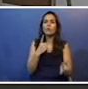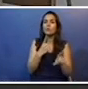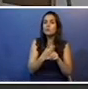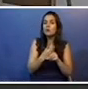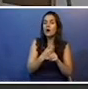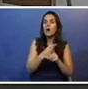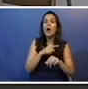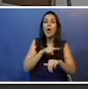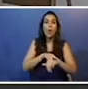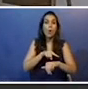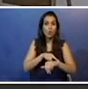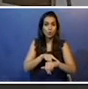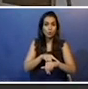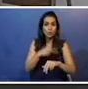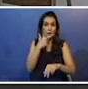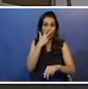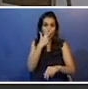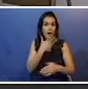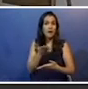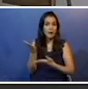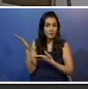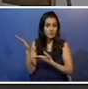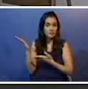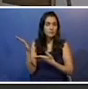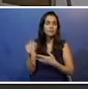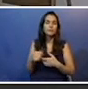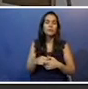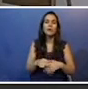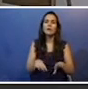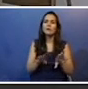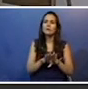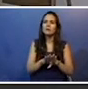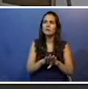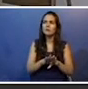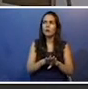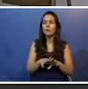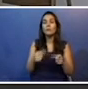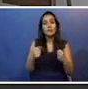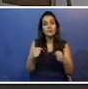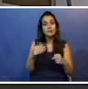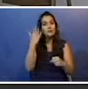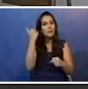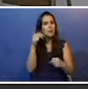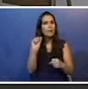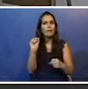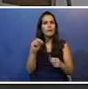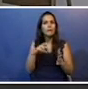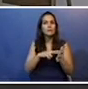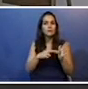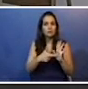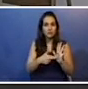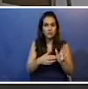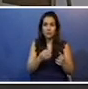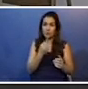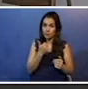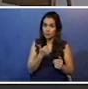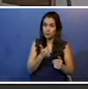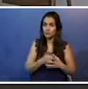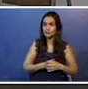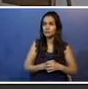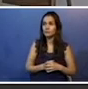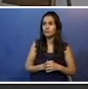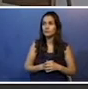aparecem com essa numeração, tá? E nós precisamos pelo menos saber o que aquilo significa, certo? Então agora lá